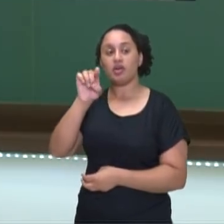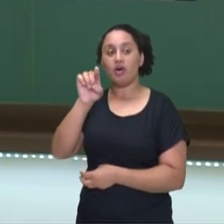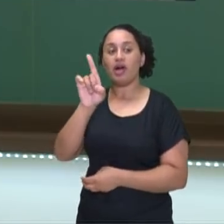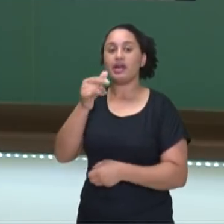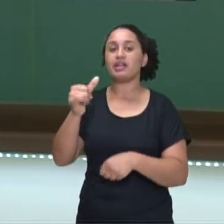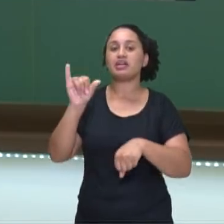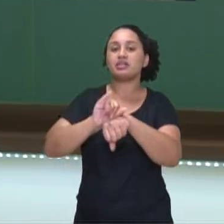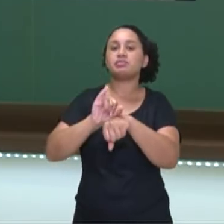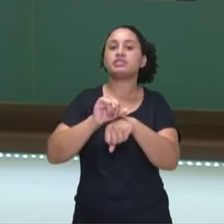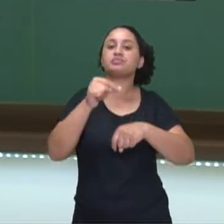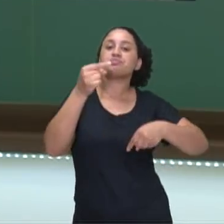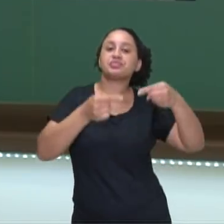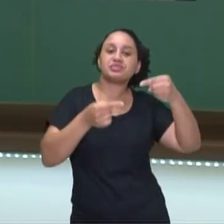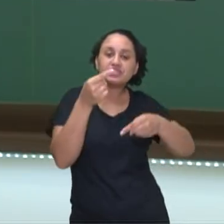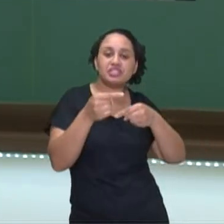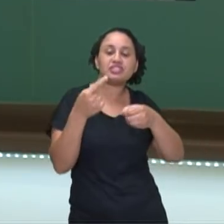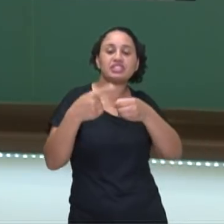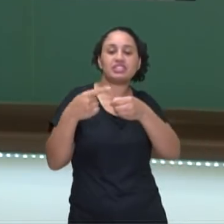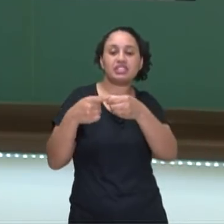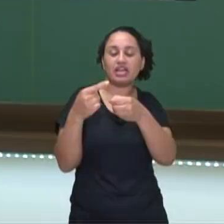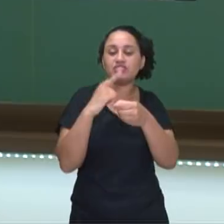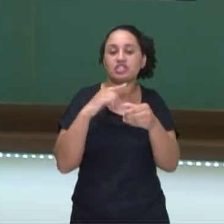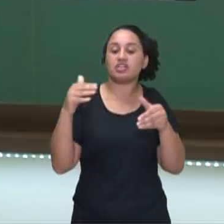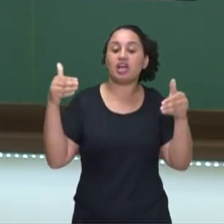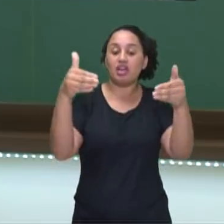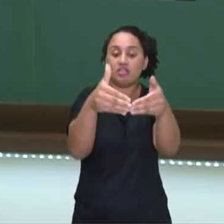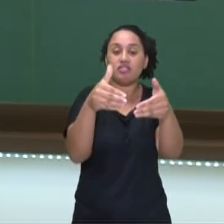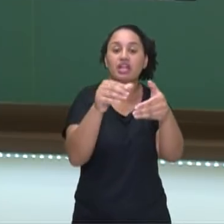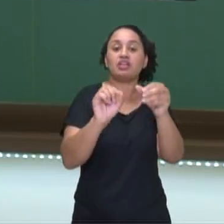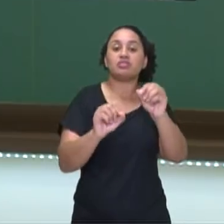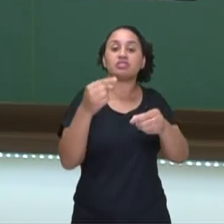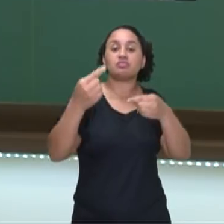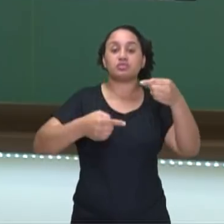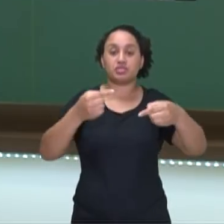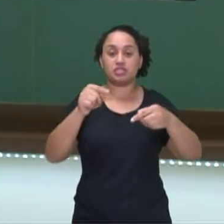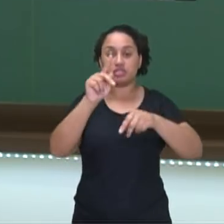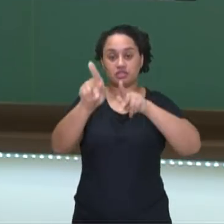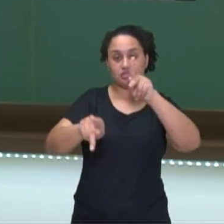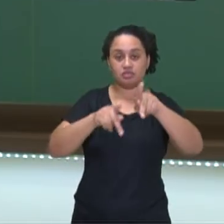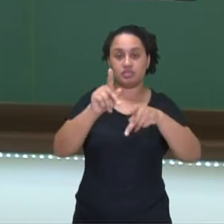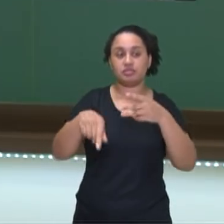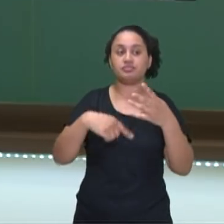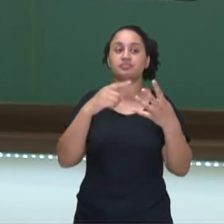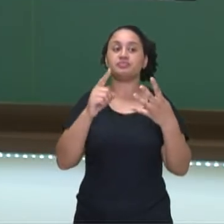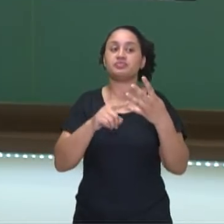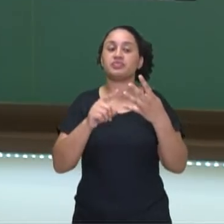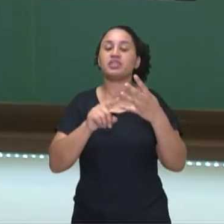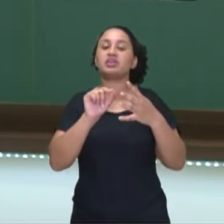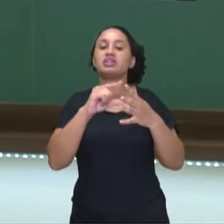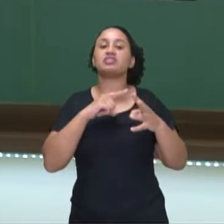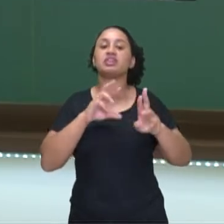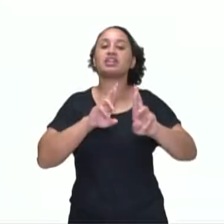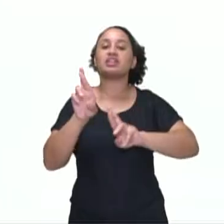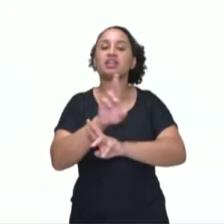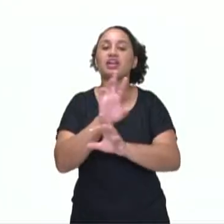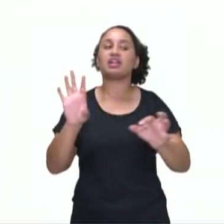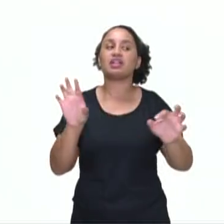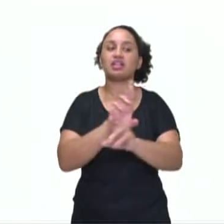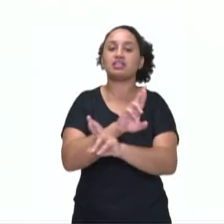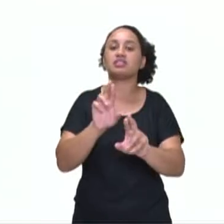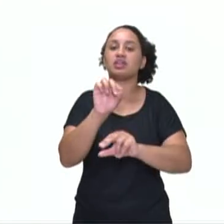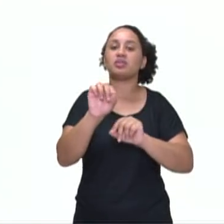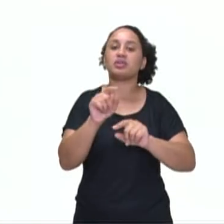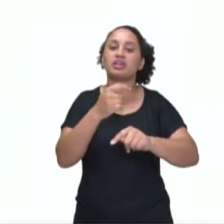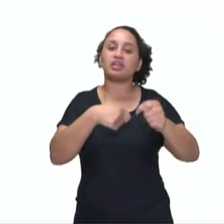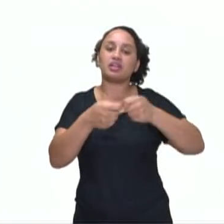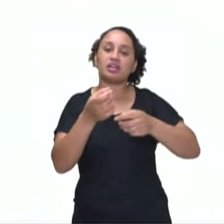maior importância política aí, junto às demais cidades dos povos iorubá. Forte ligação comercial, então você